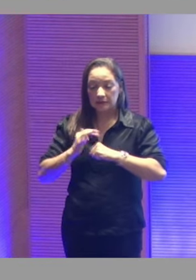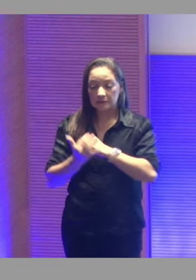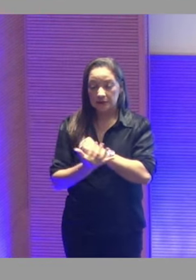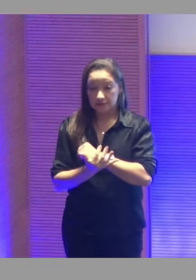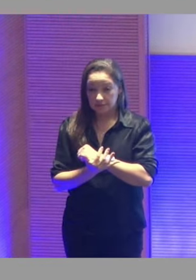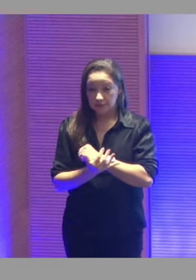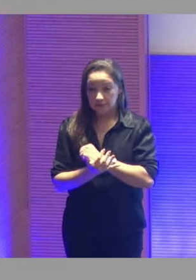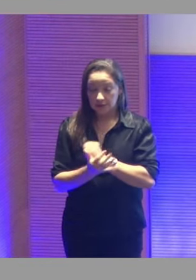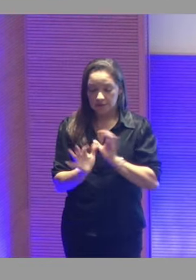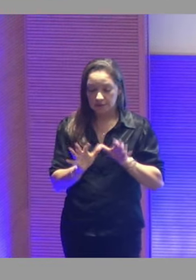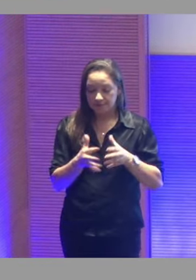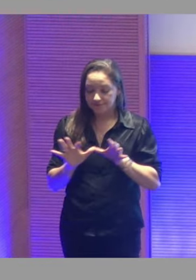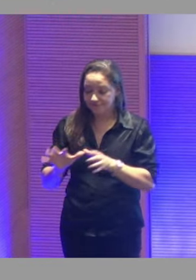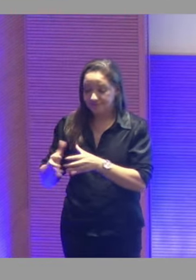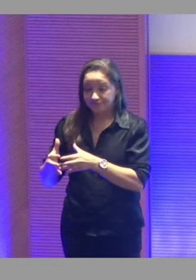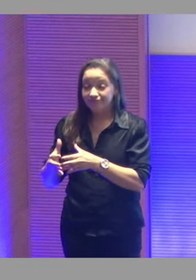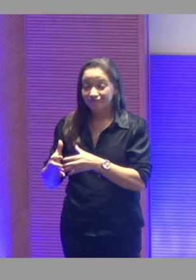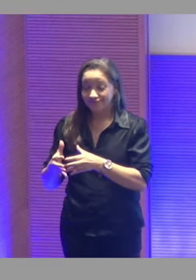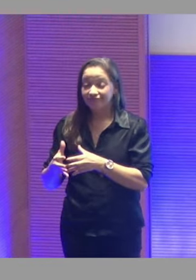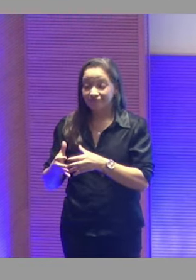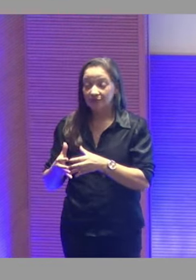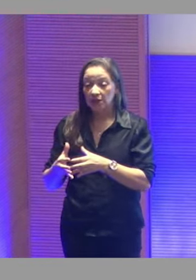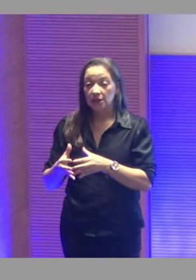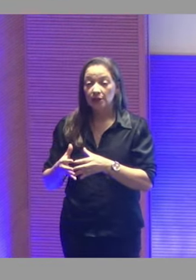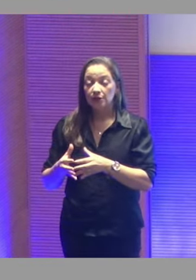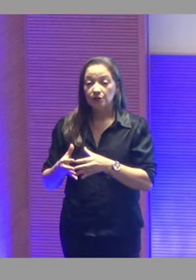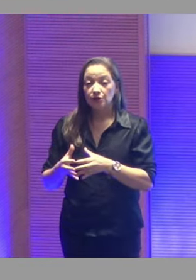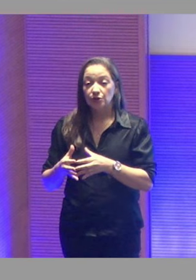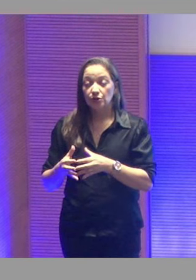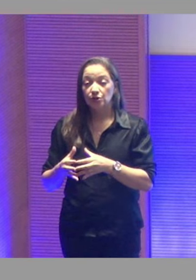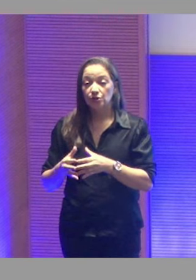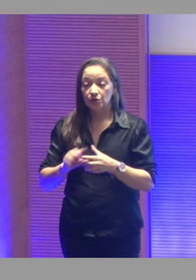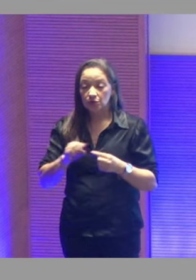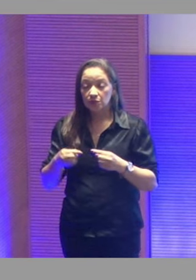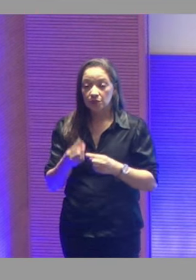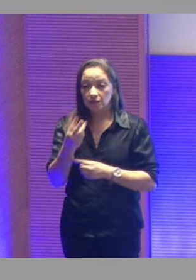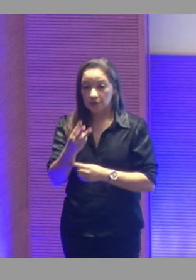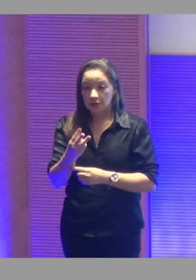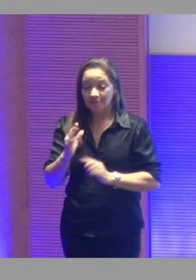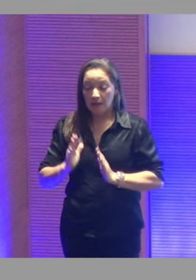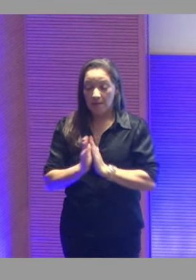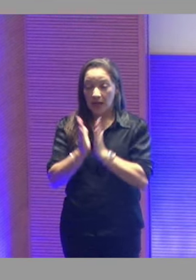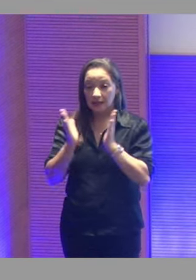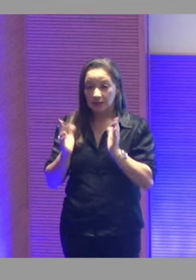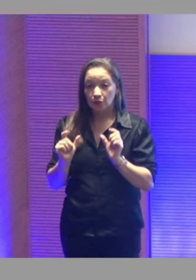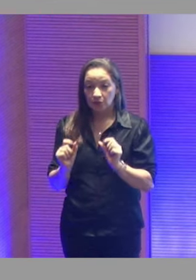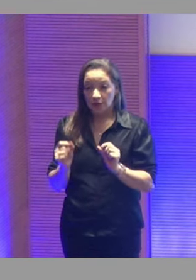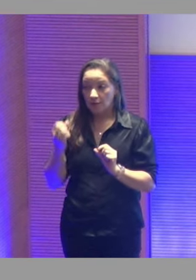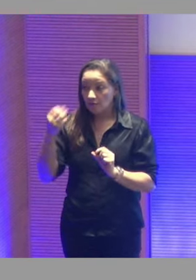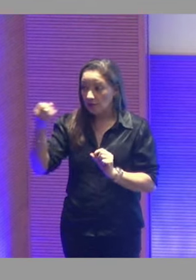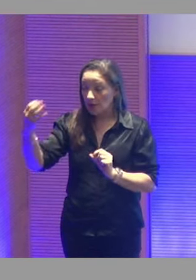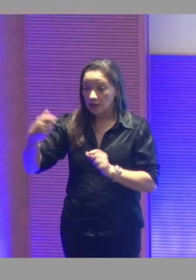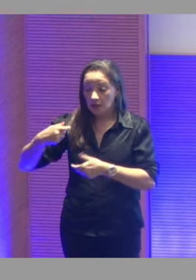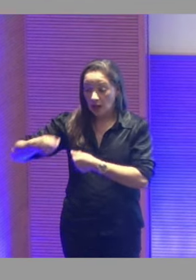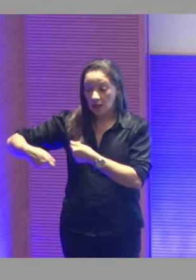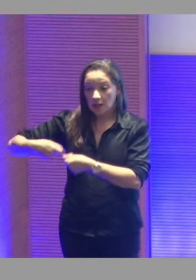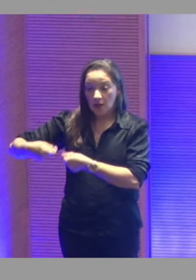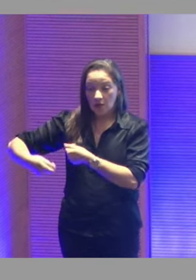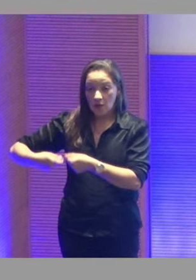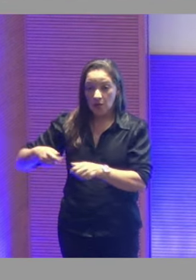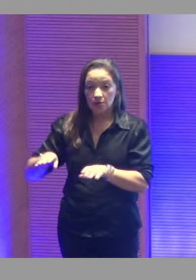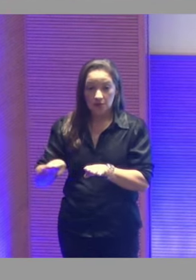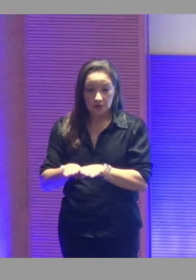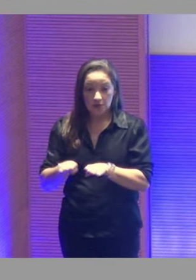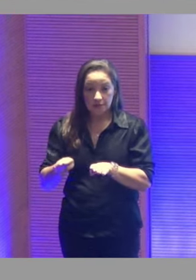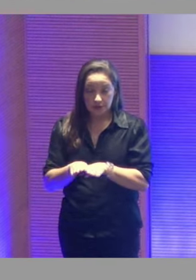em duas categorias de escopo TR que foram impactadas pela pelo contexto da pandemia que é de viagens a negócios e emissões